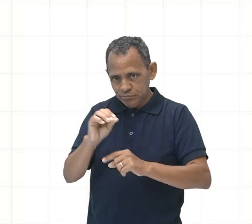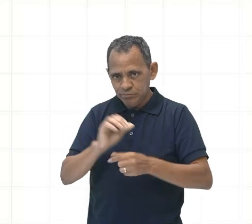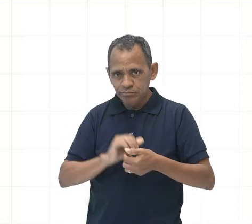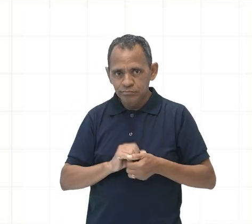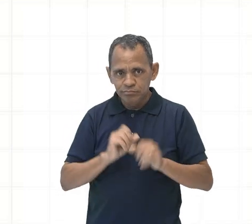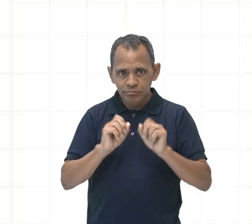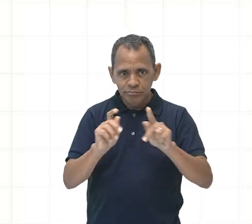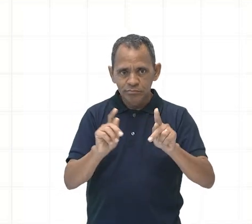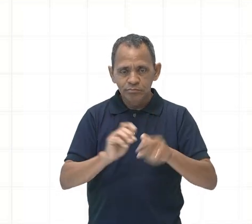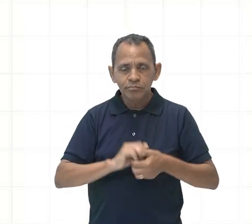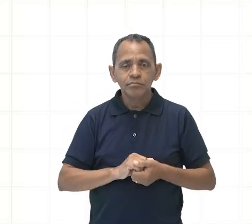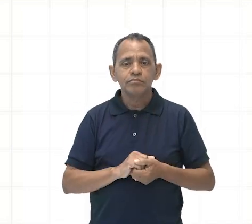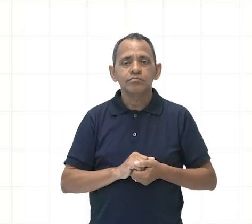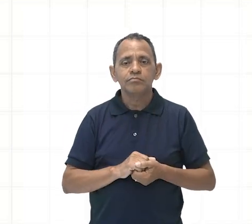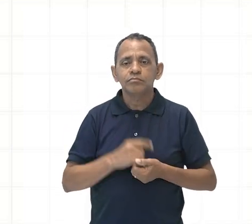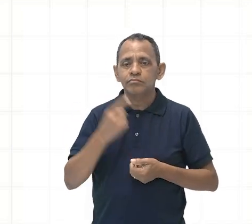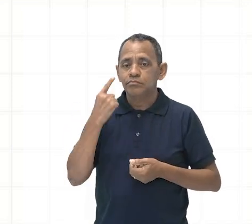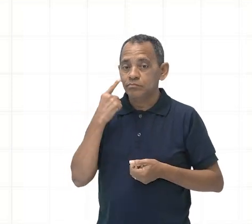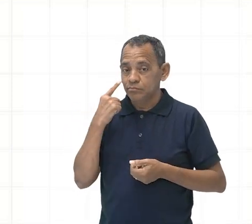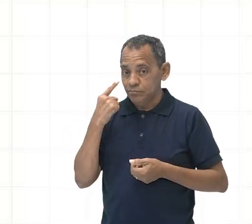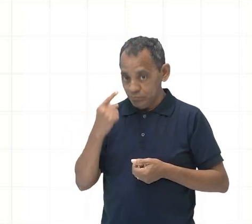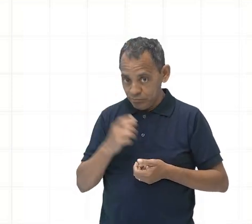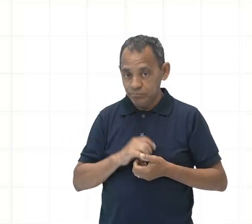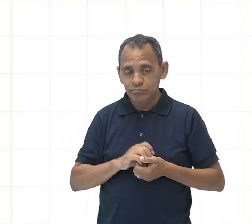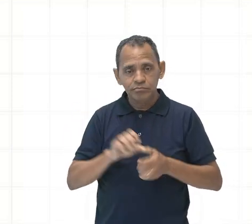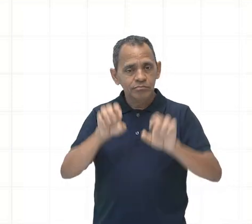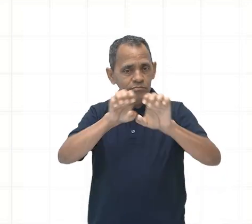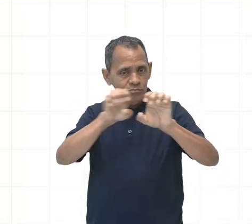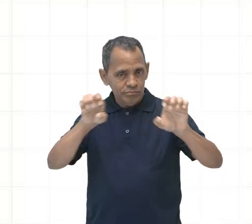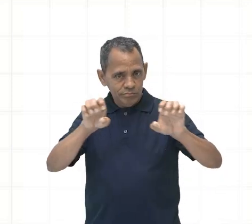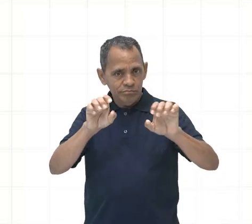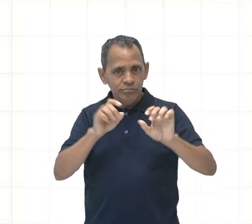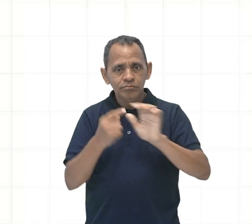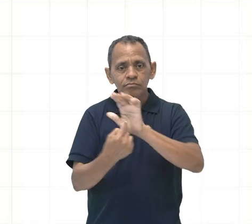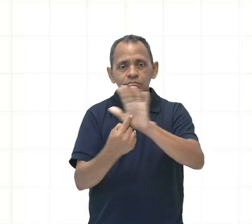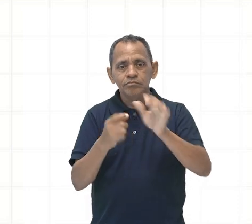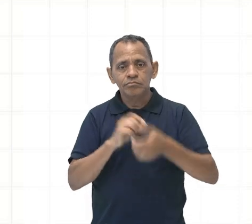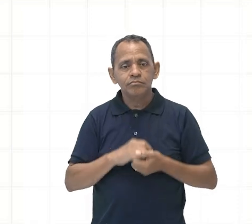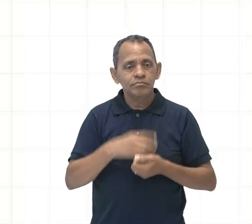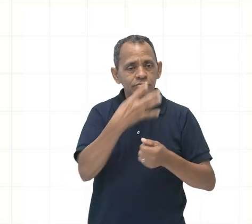bem. Então, nós vamos ter 40 vezes 70